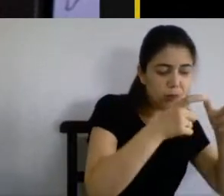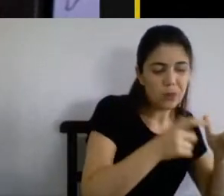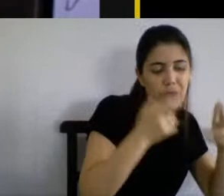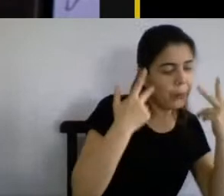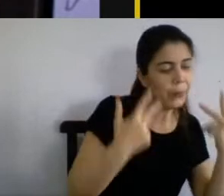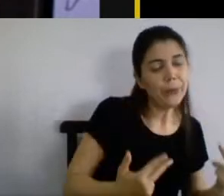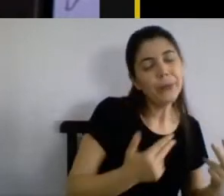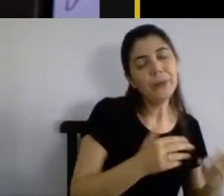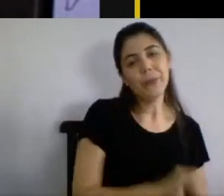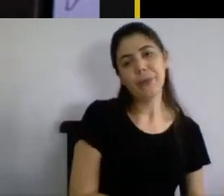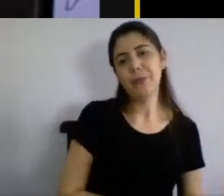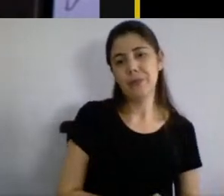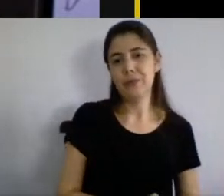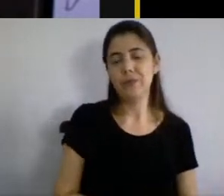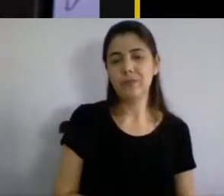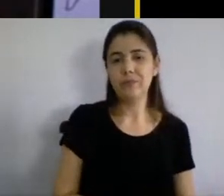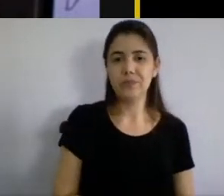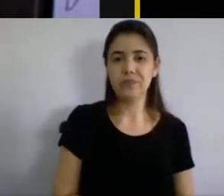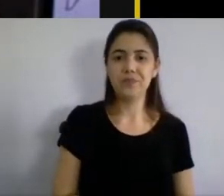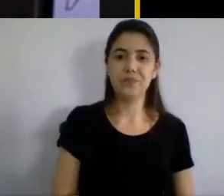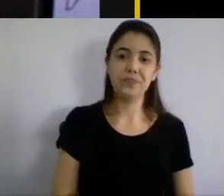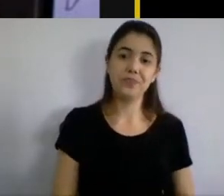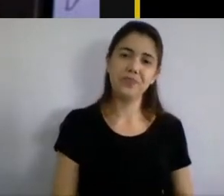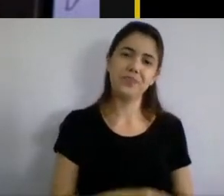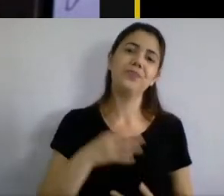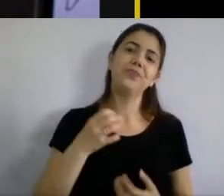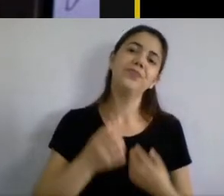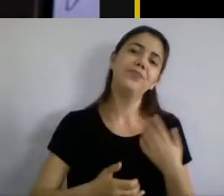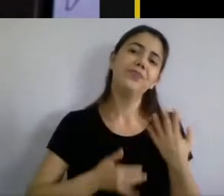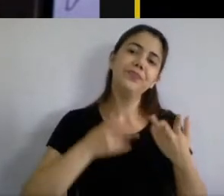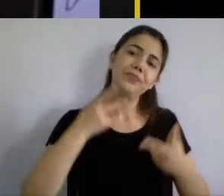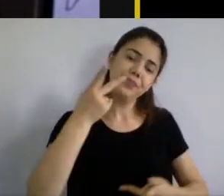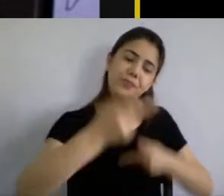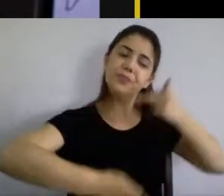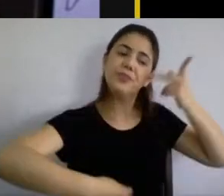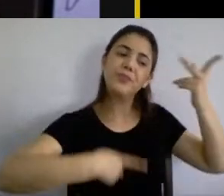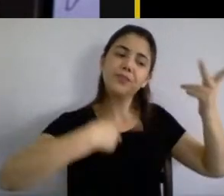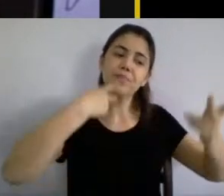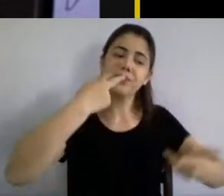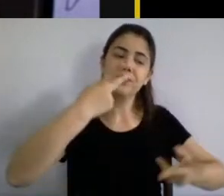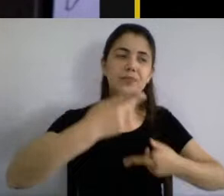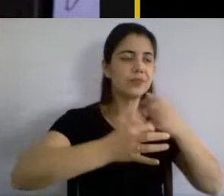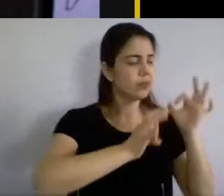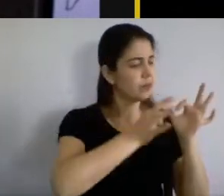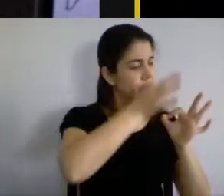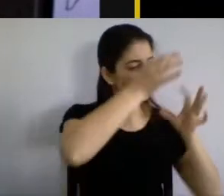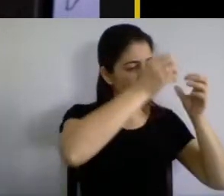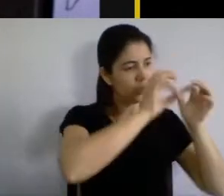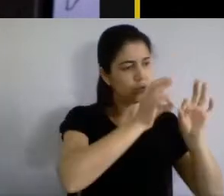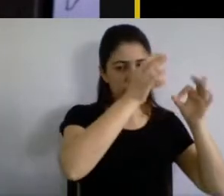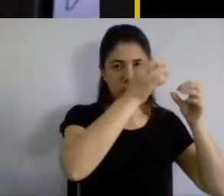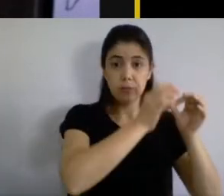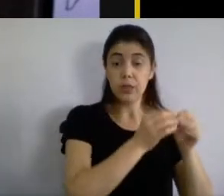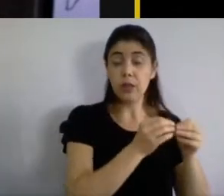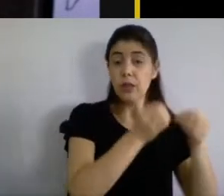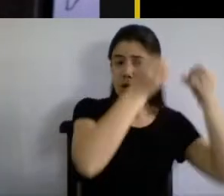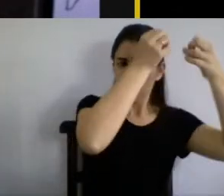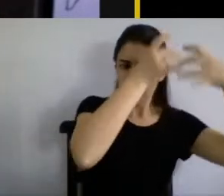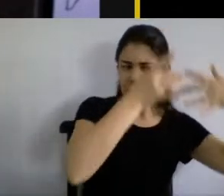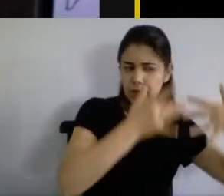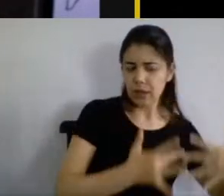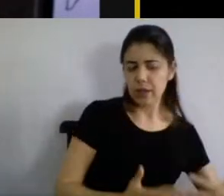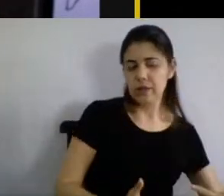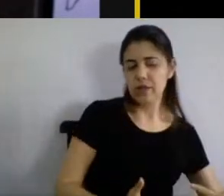argumentos, que compõem a nossa fala, mostrando que nós somos, quando nós falamos, um tipo honesto,